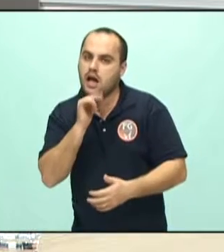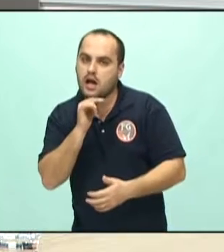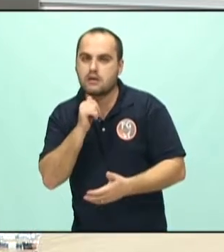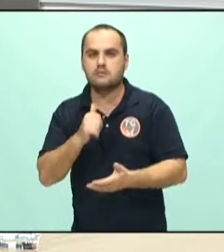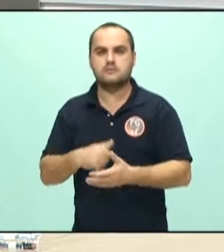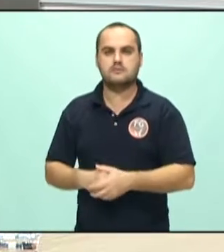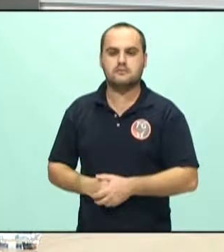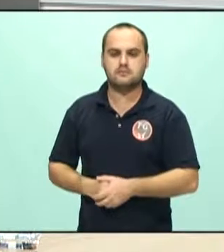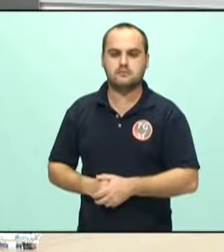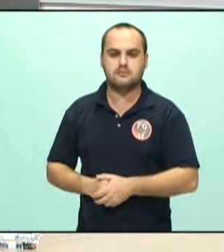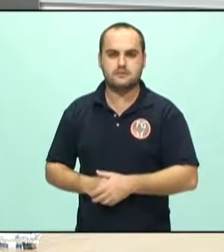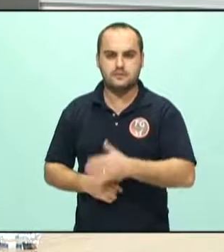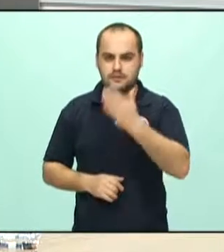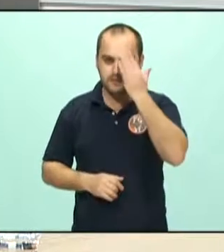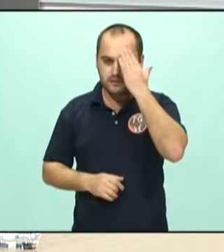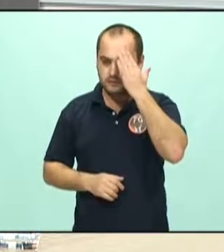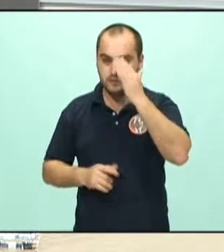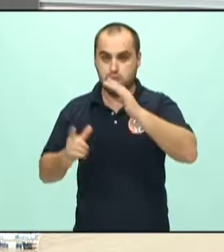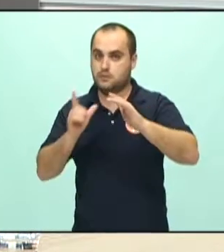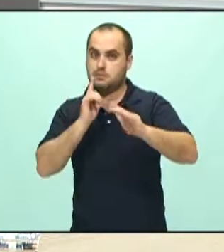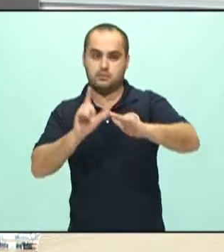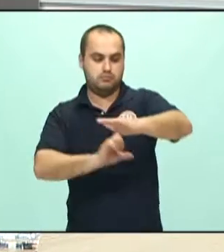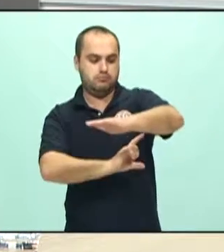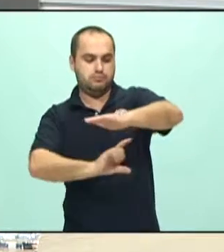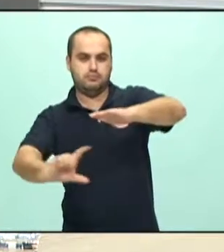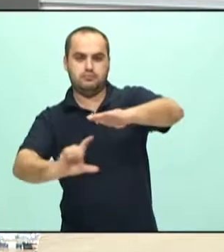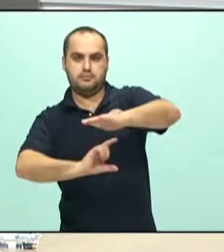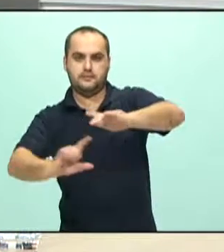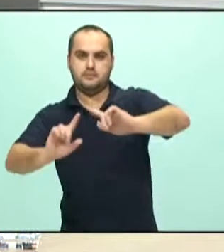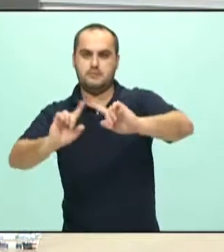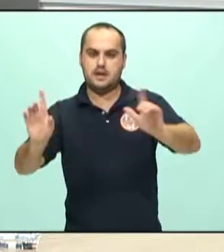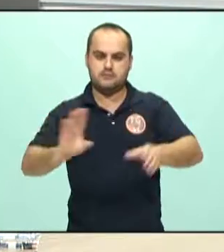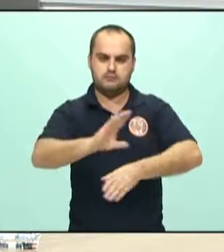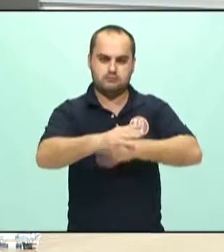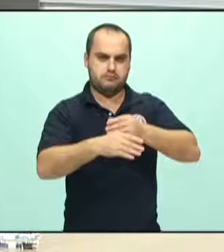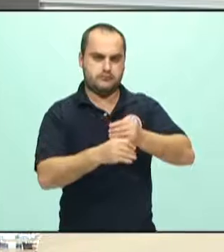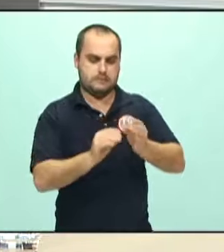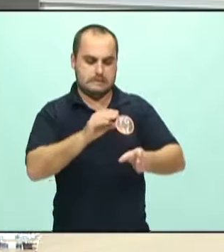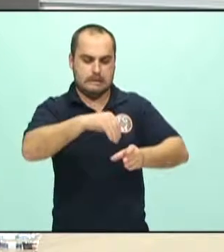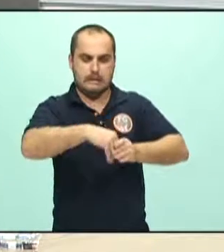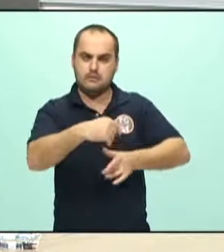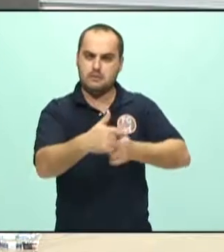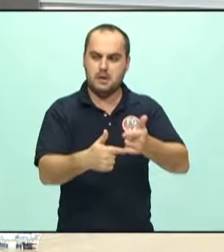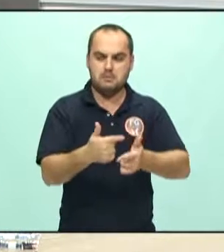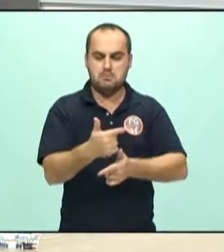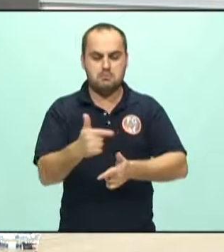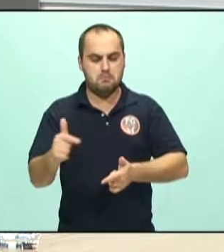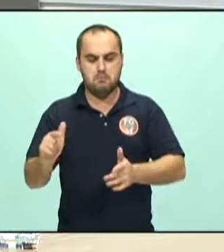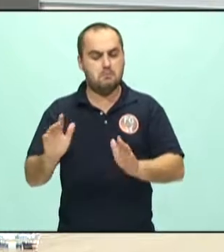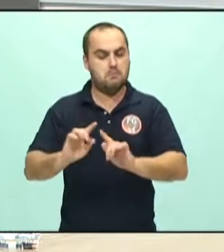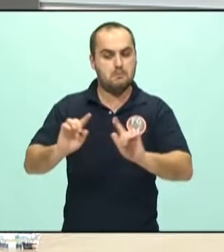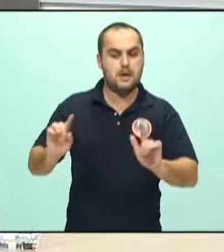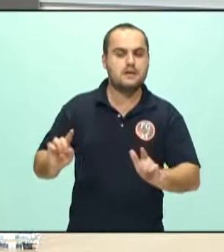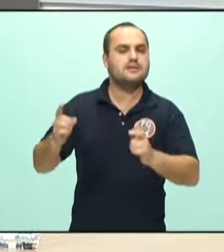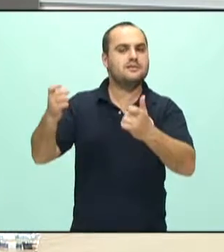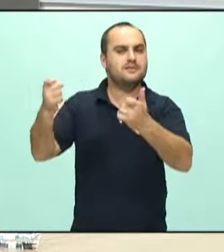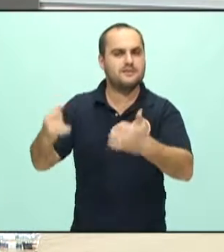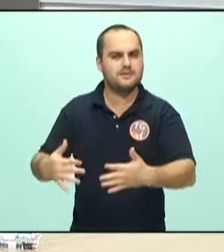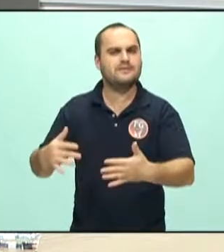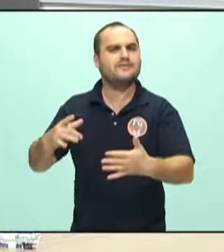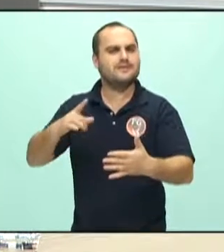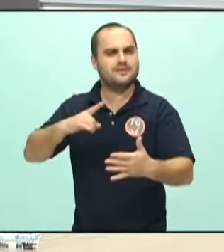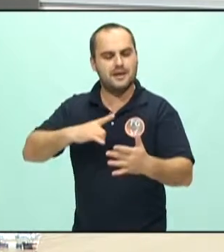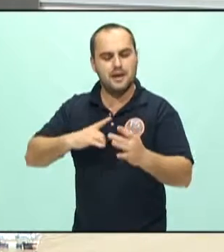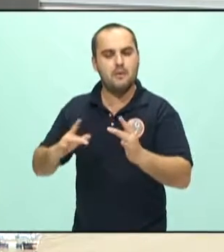entrar no escopo do saneamento mas que nós não compramos ainda os nossos serviços mas que que tem tudo a ver né